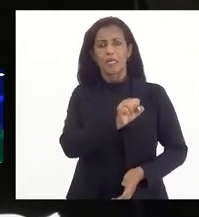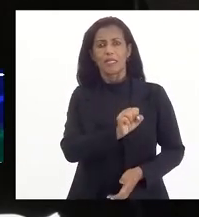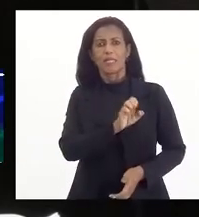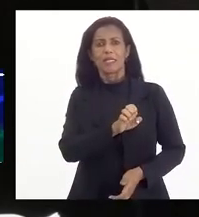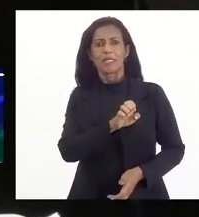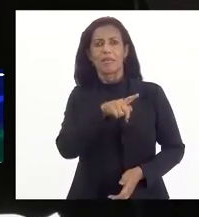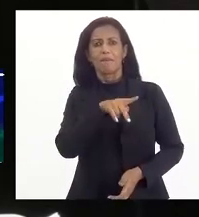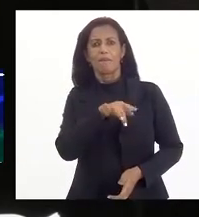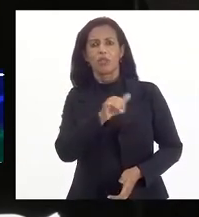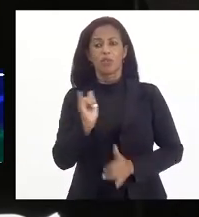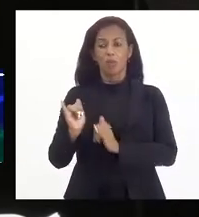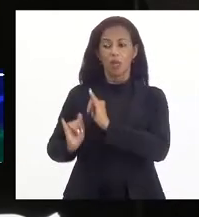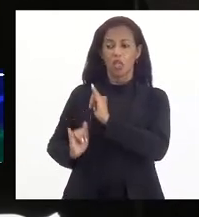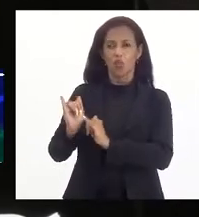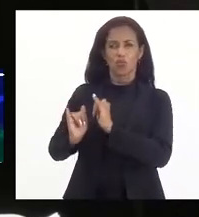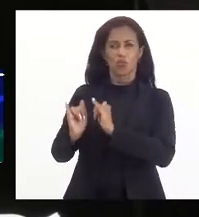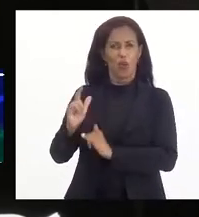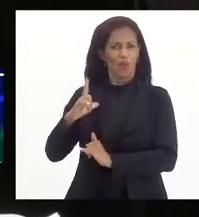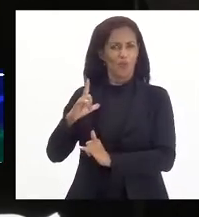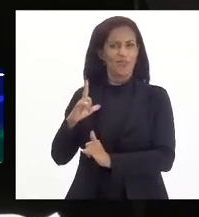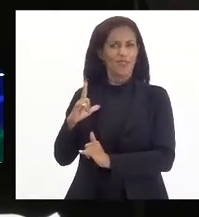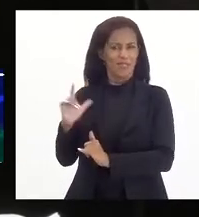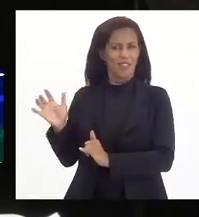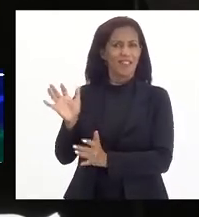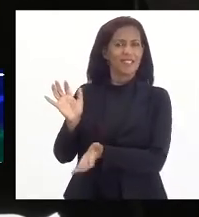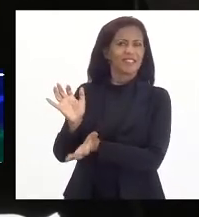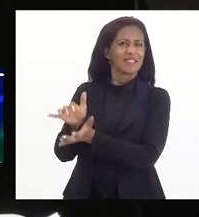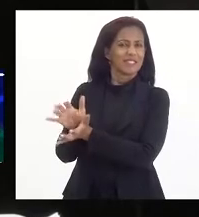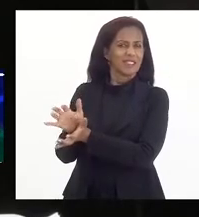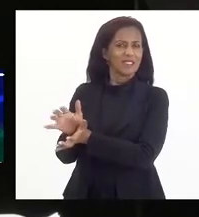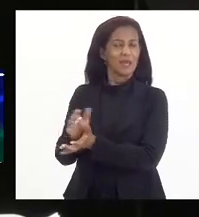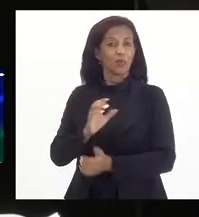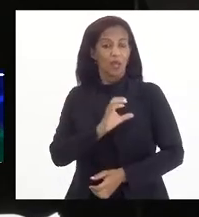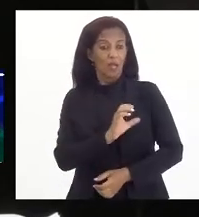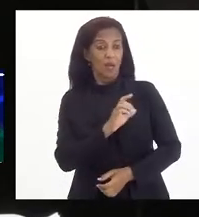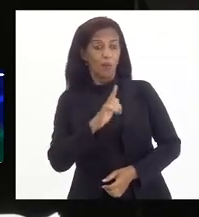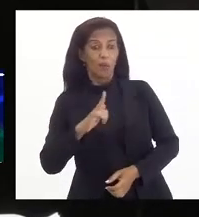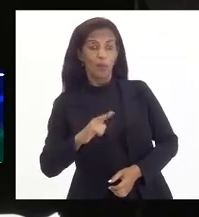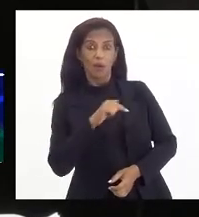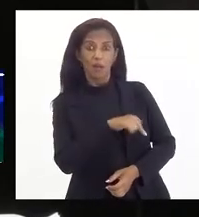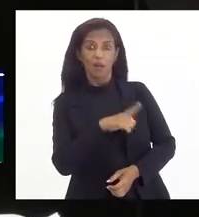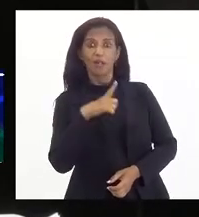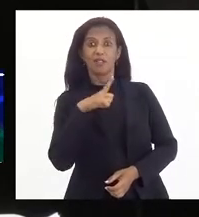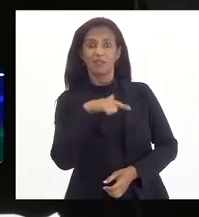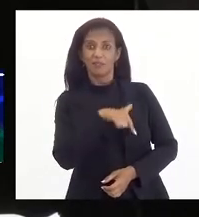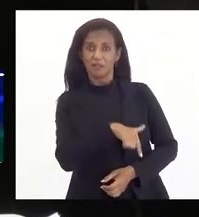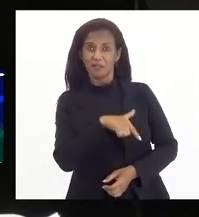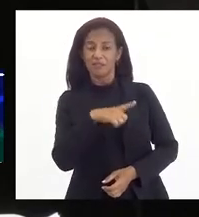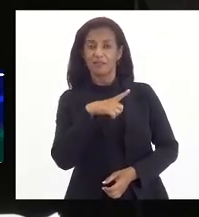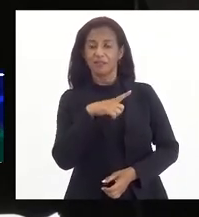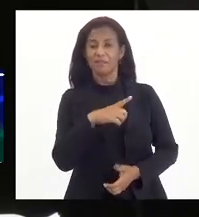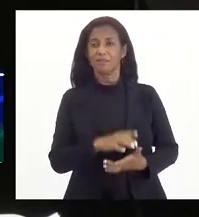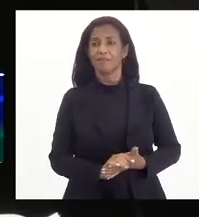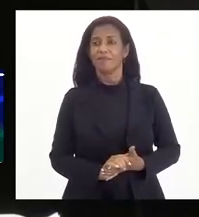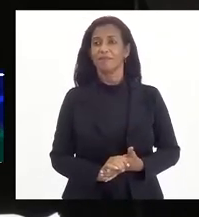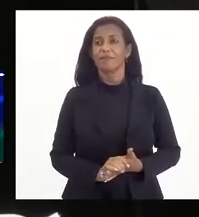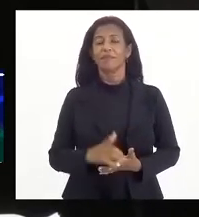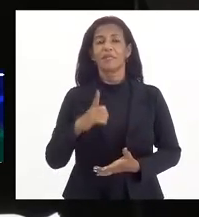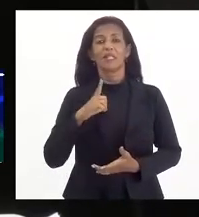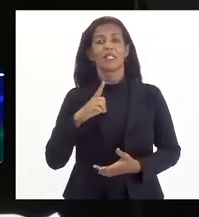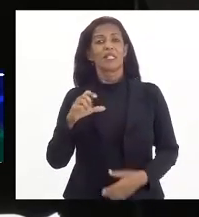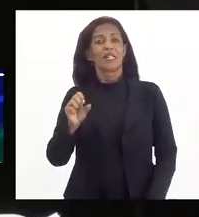o distrito industrial de Santa Cruz temos distrito industrial de Campo Grande temos a questão da